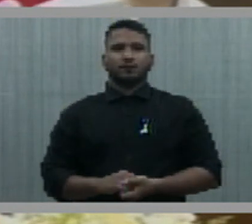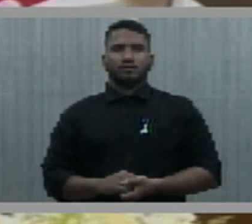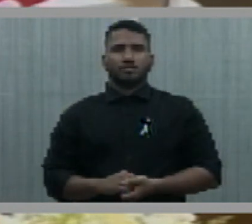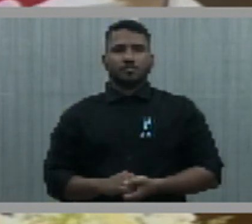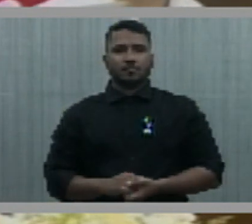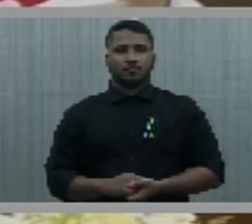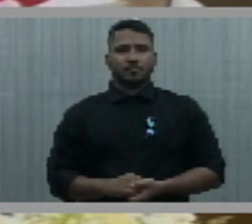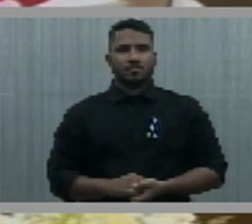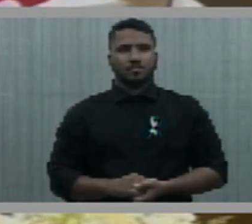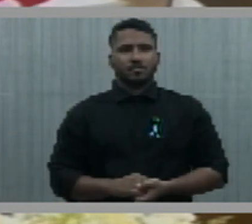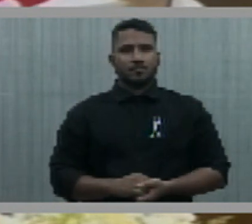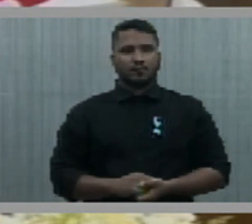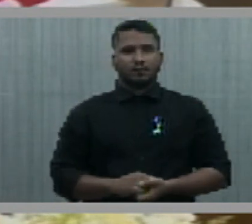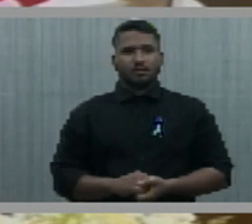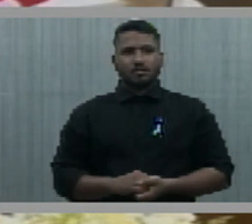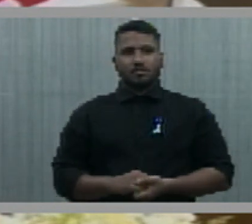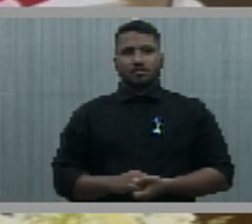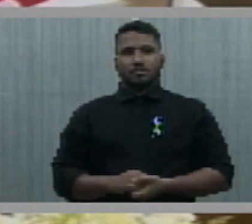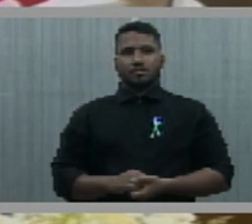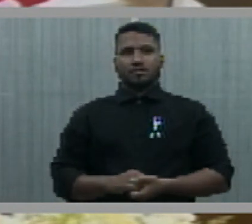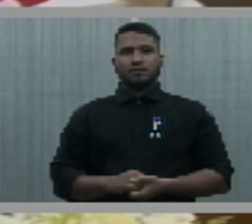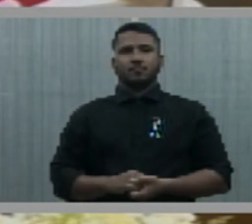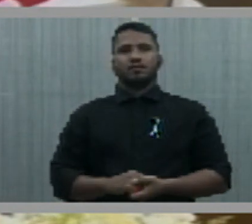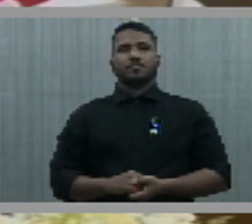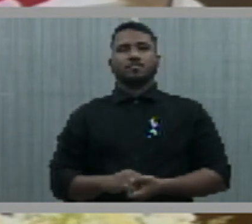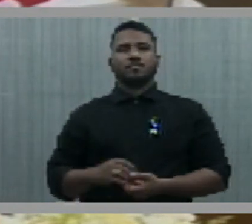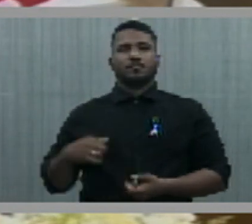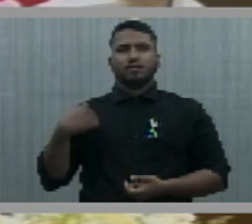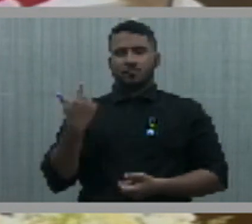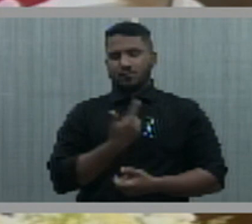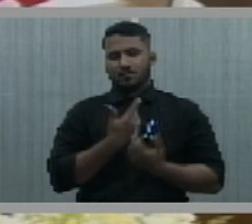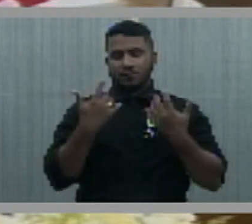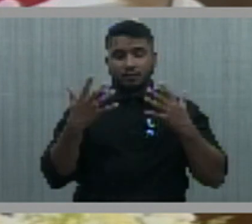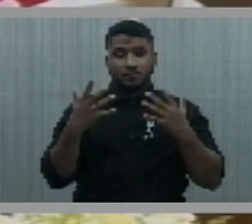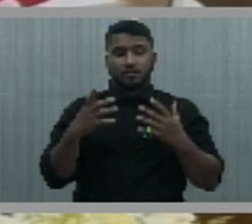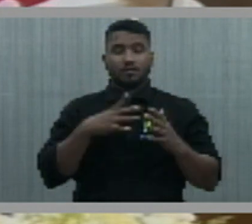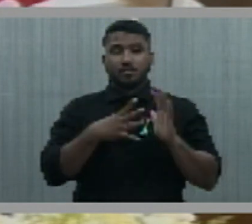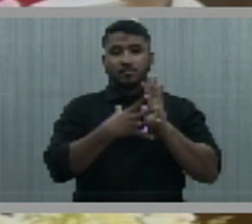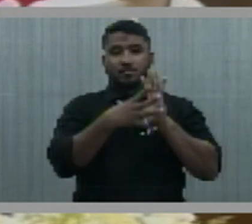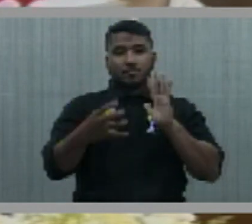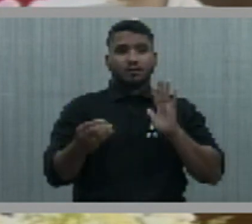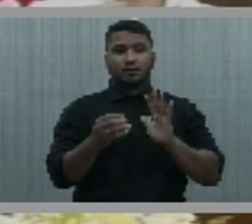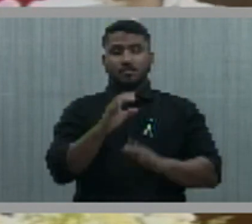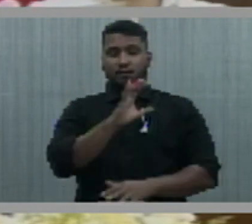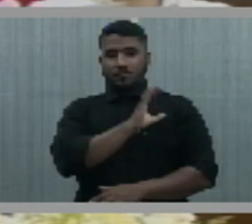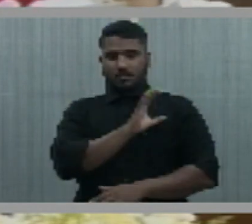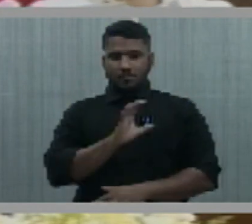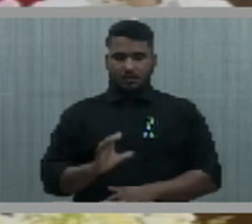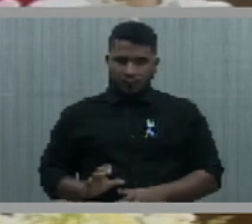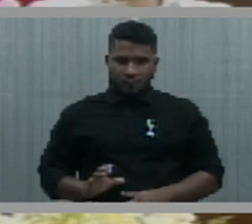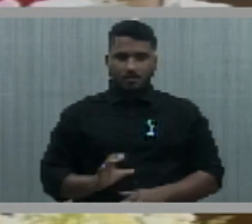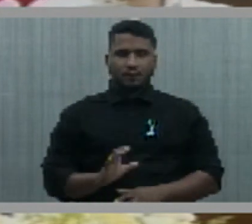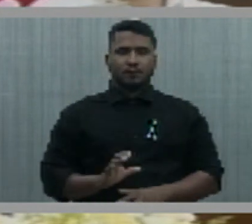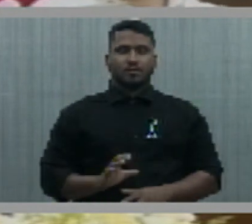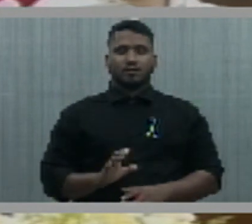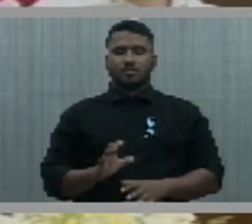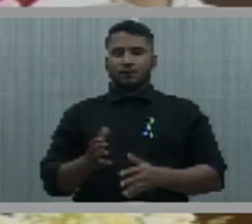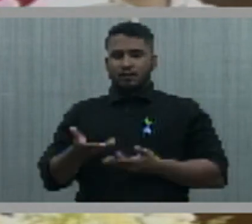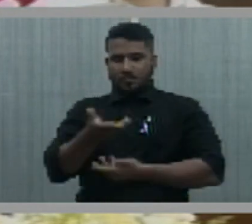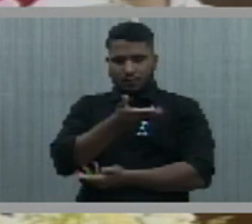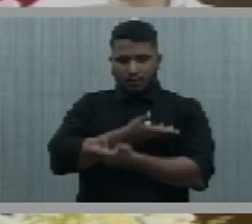serem santos. Nossos homenageados têm sido exemplo de cristãos que se envolve